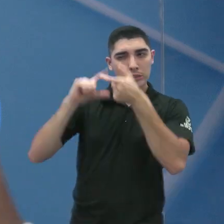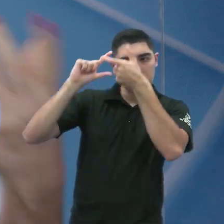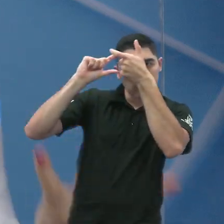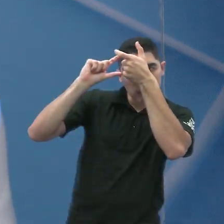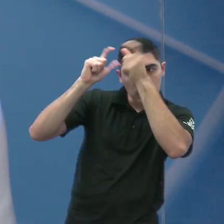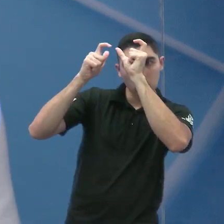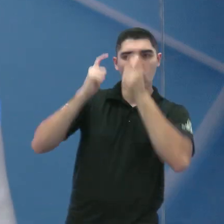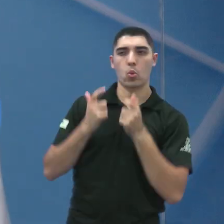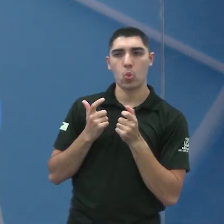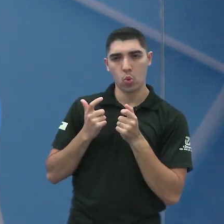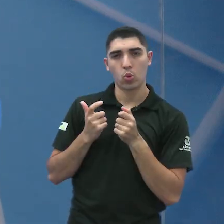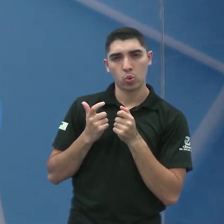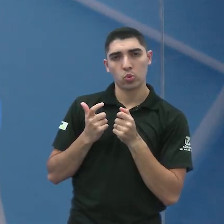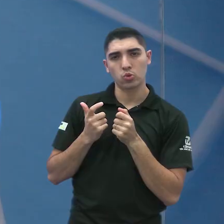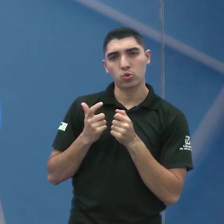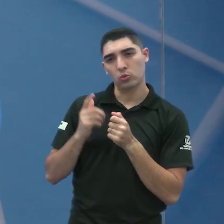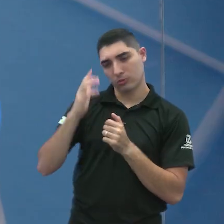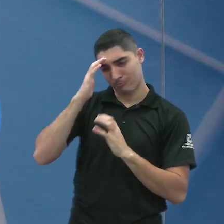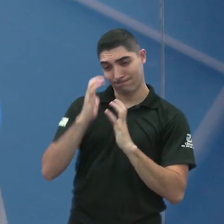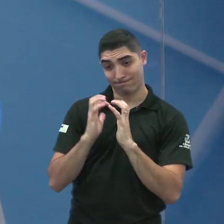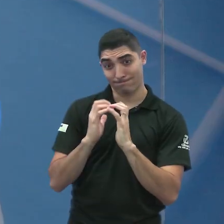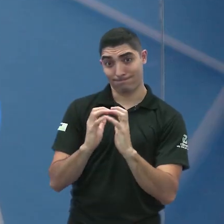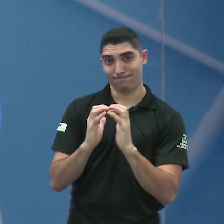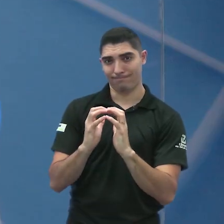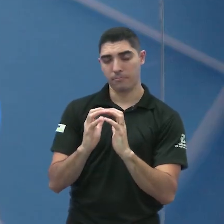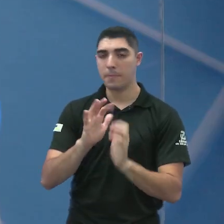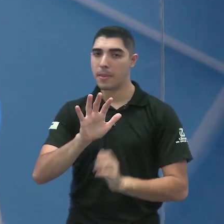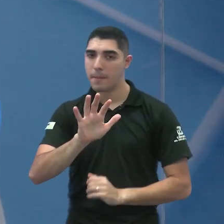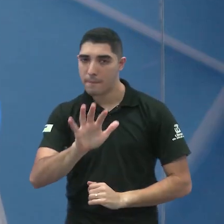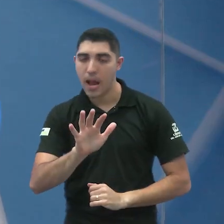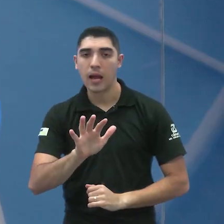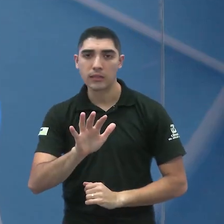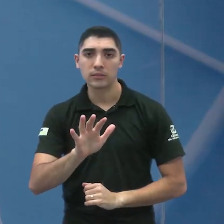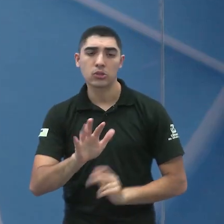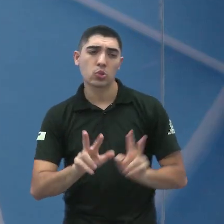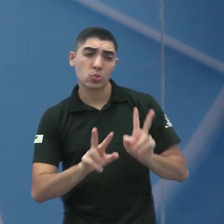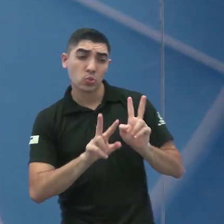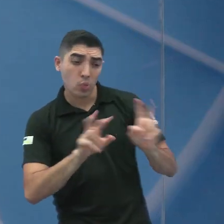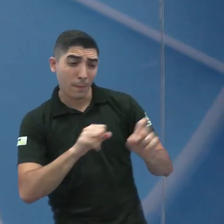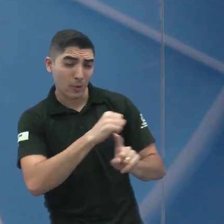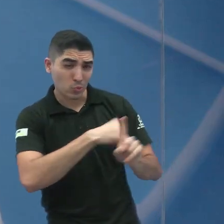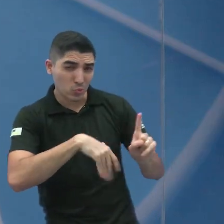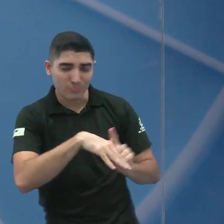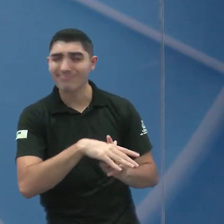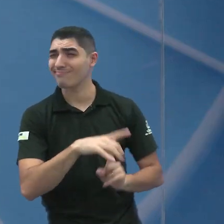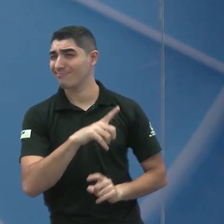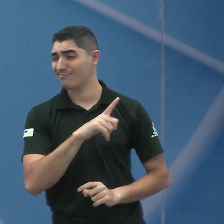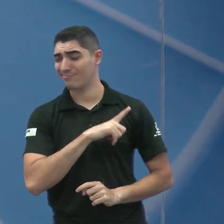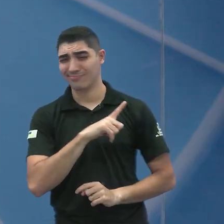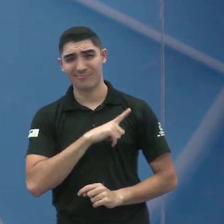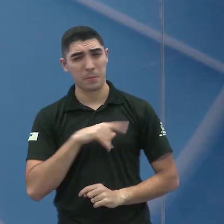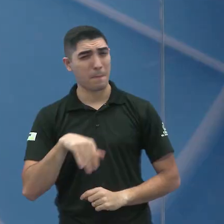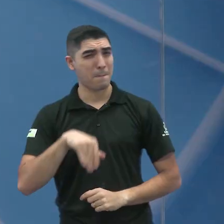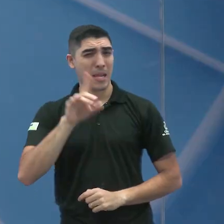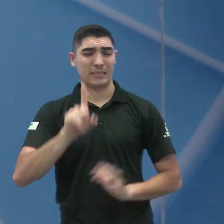de neurodesenvolvimento, por exemplo, né? Mas as questões sociais, elas influenciam demais, né? Eu acho